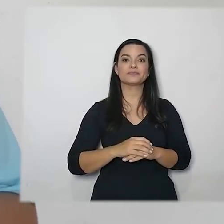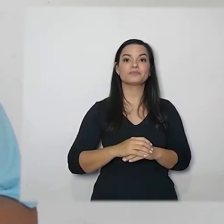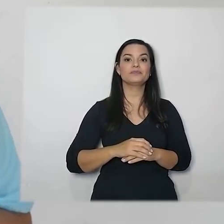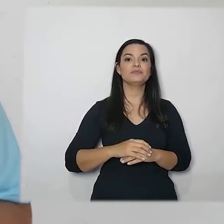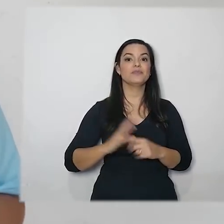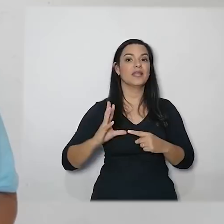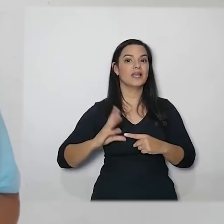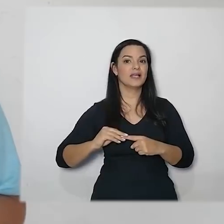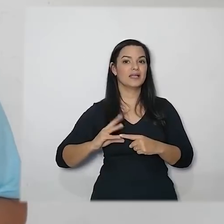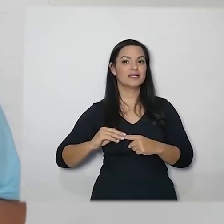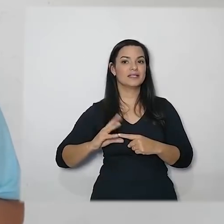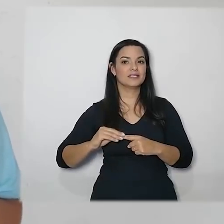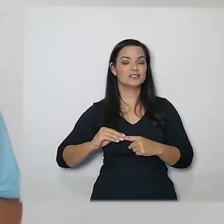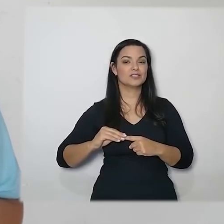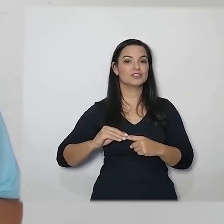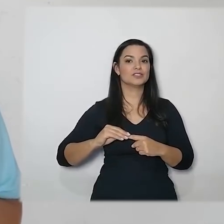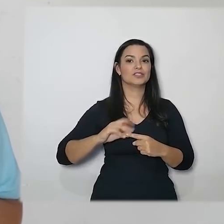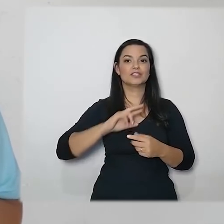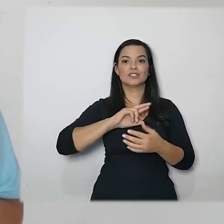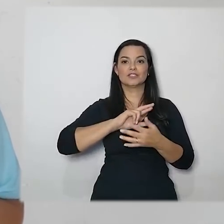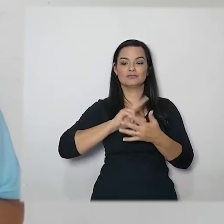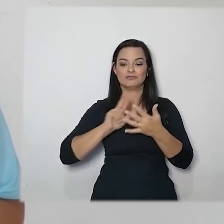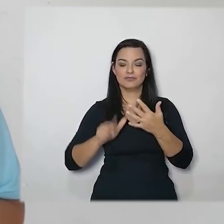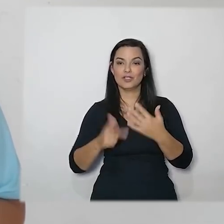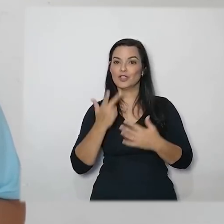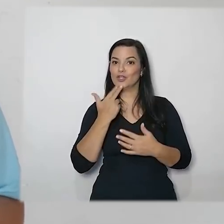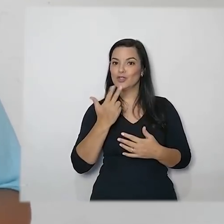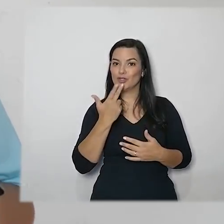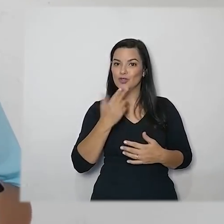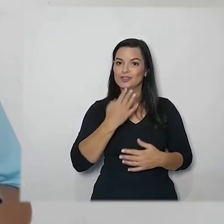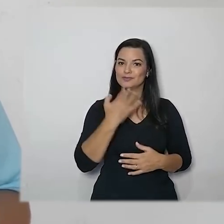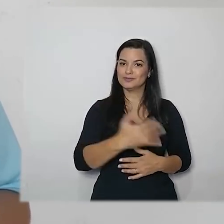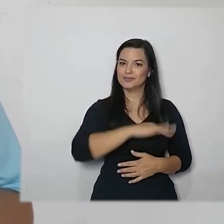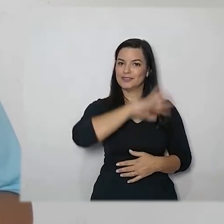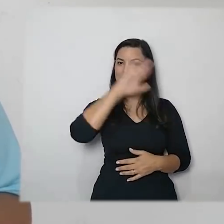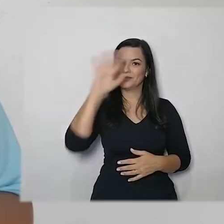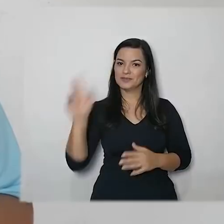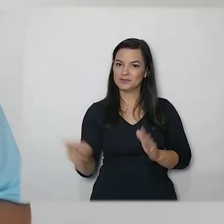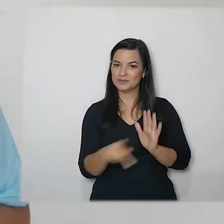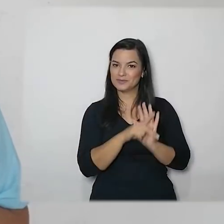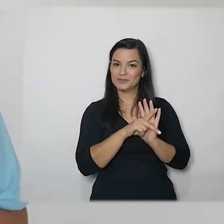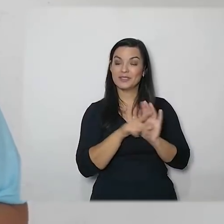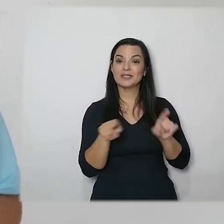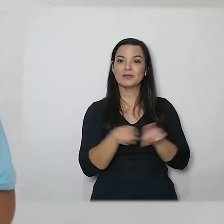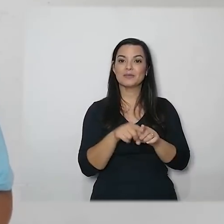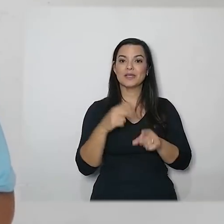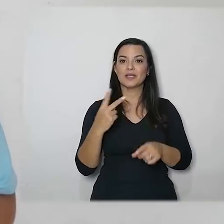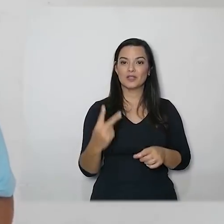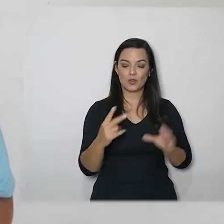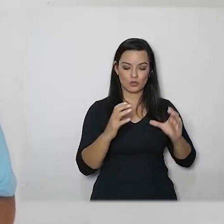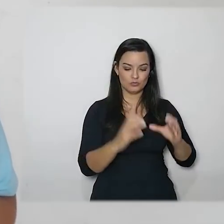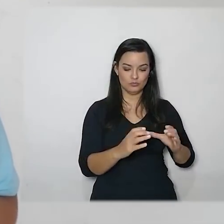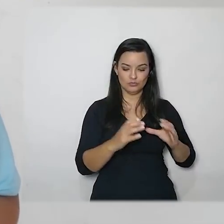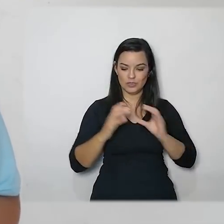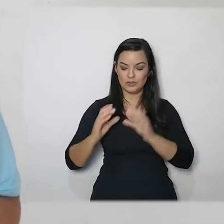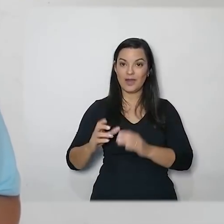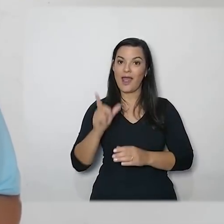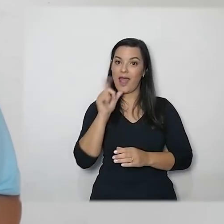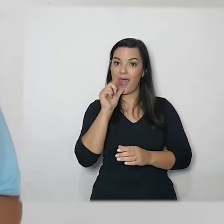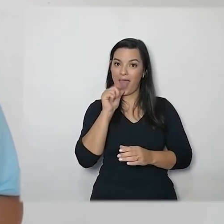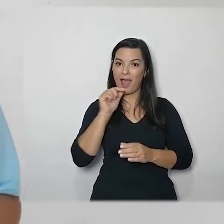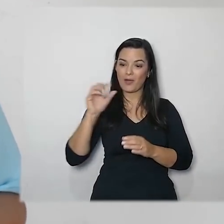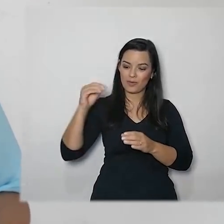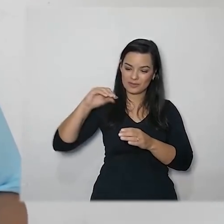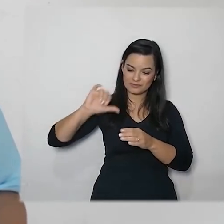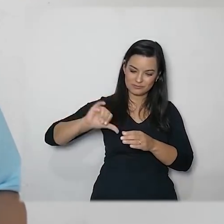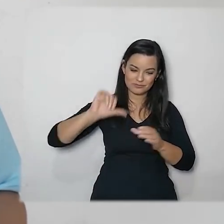canetinha nas cores do arco-íris e 2 potes com água, tá